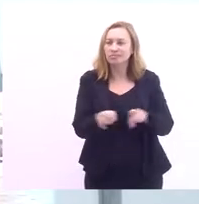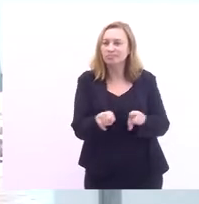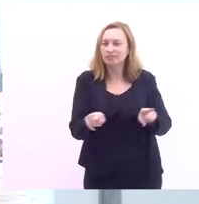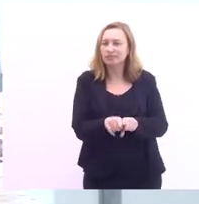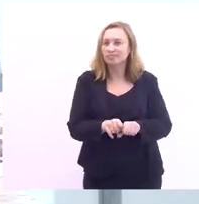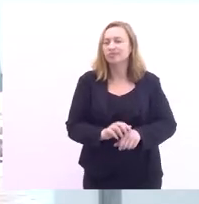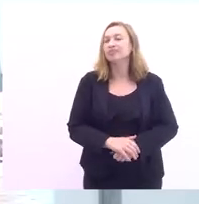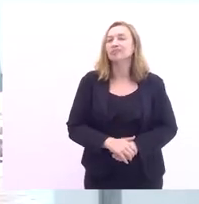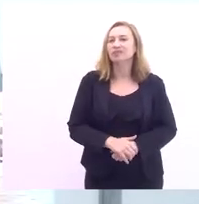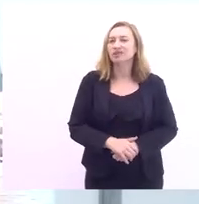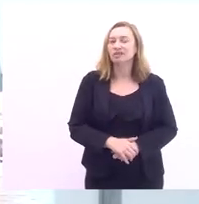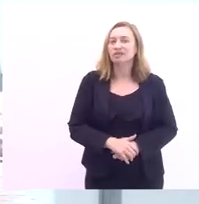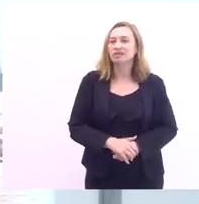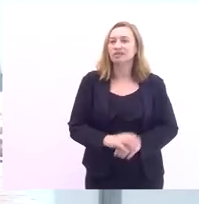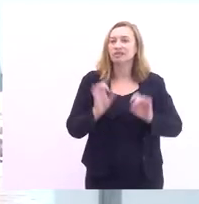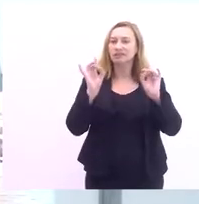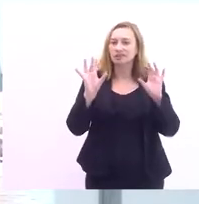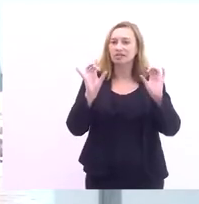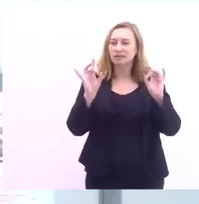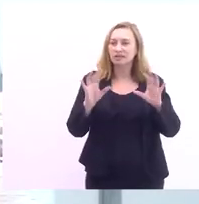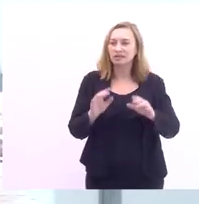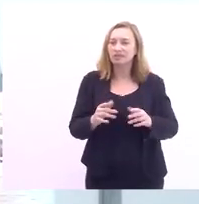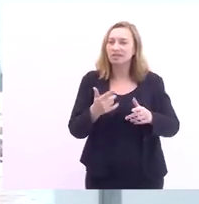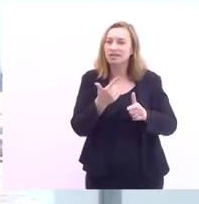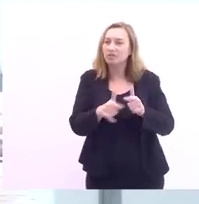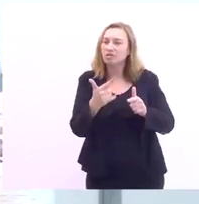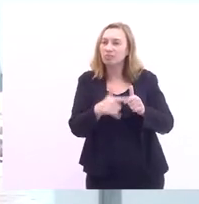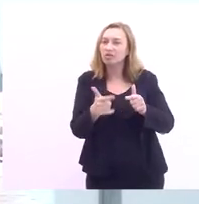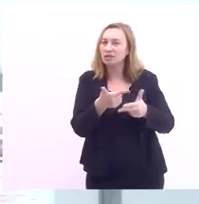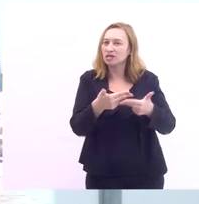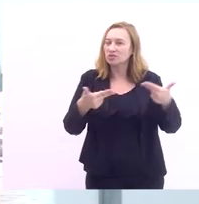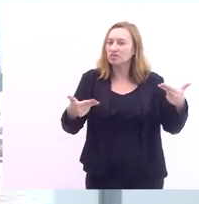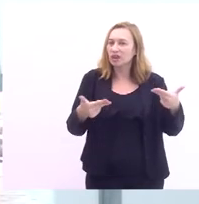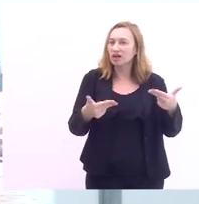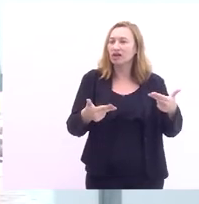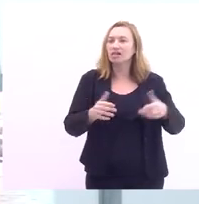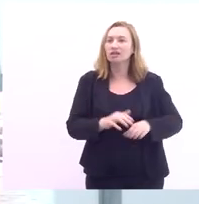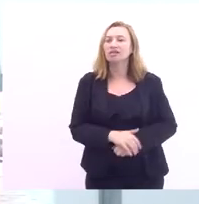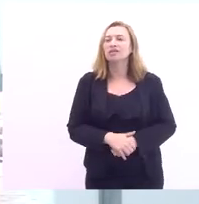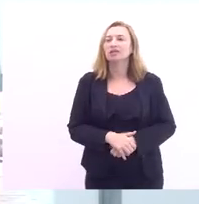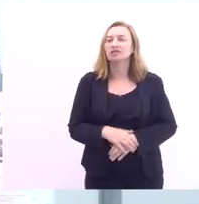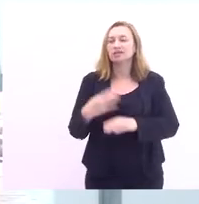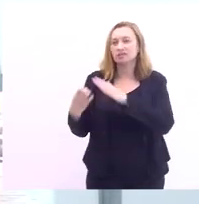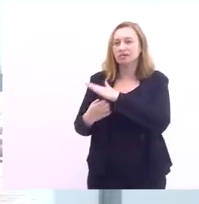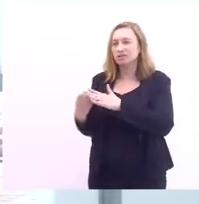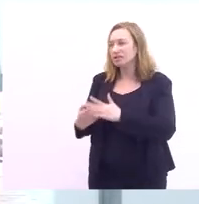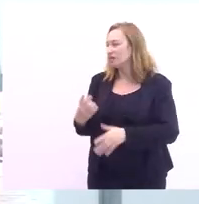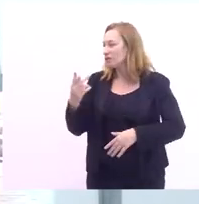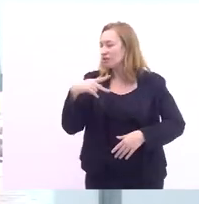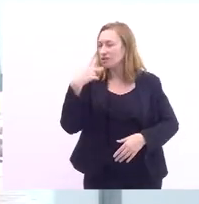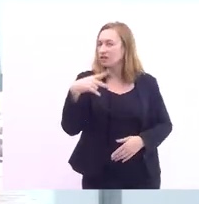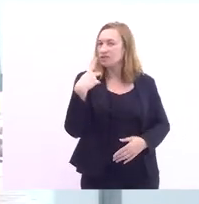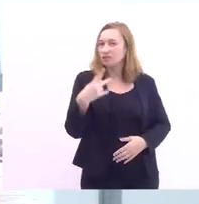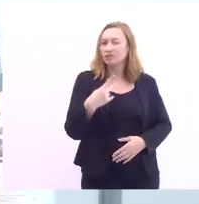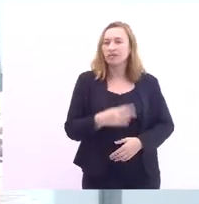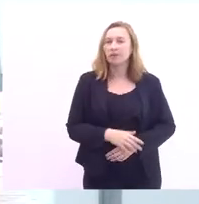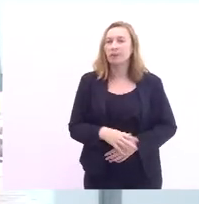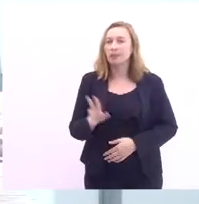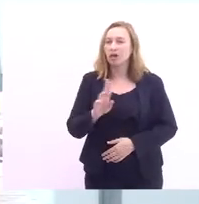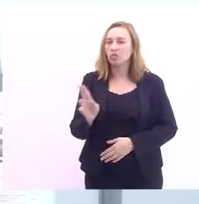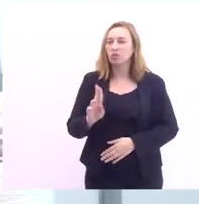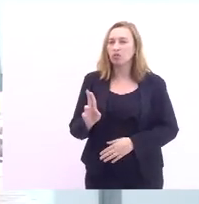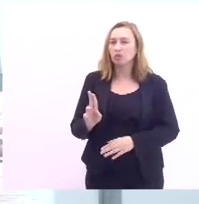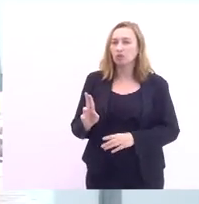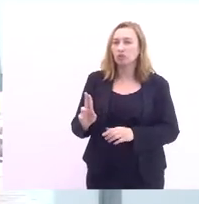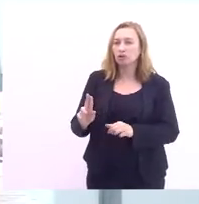uma comissão especial onde a gente apontou diversos problemas, né, da concessionária. E eu costumo dizer que a concessionária só muda o nome, mas